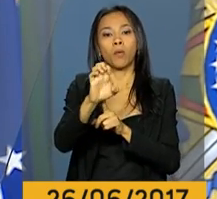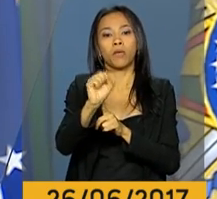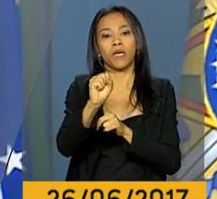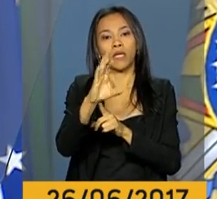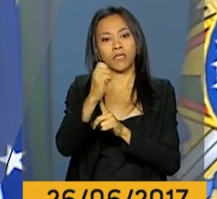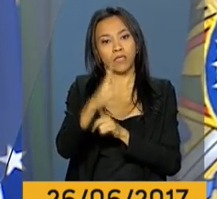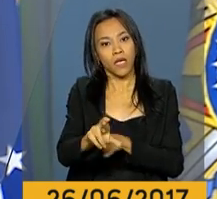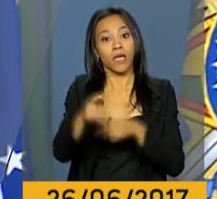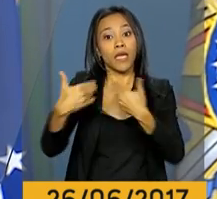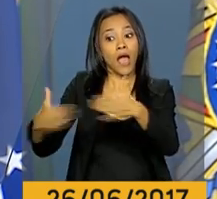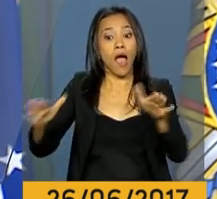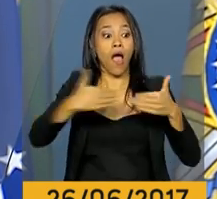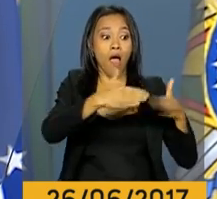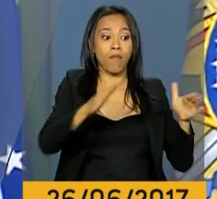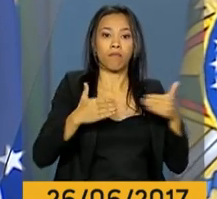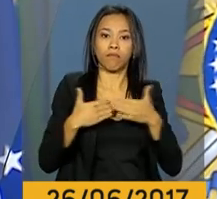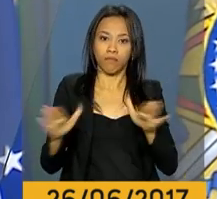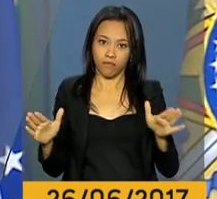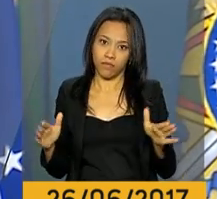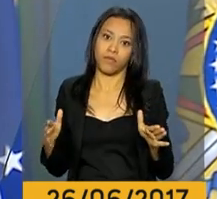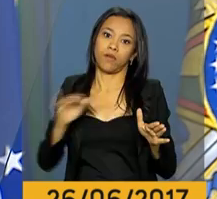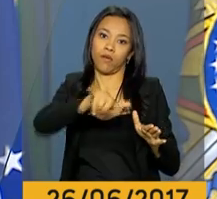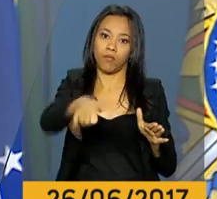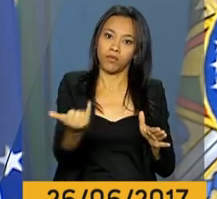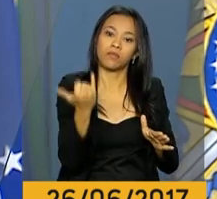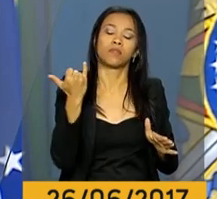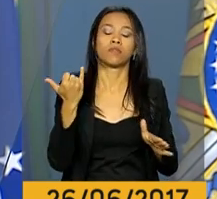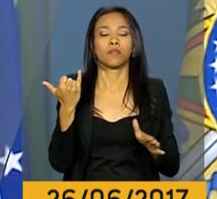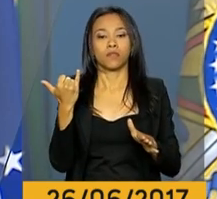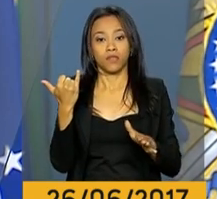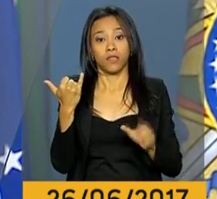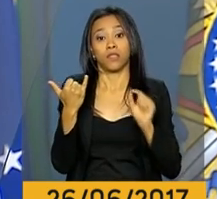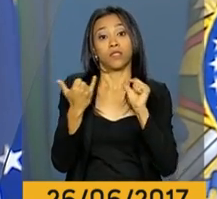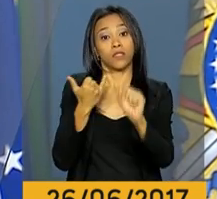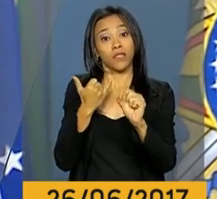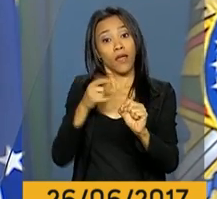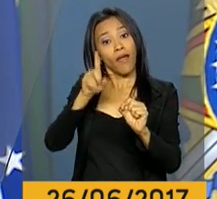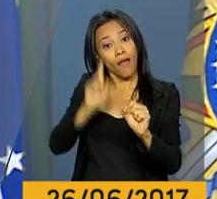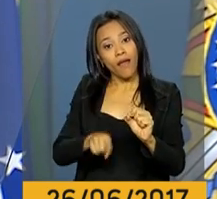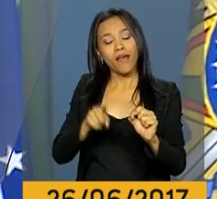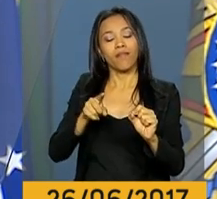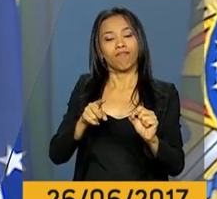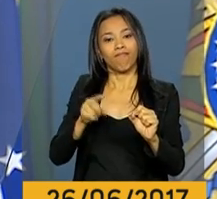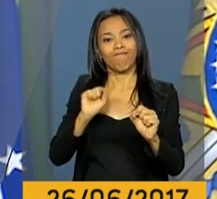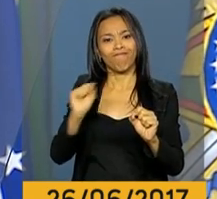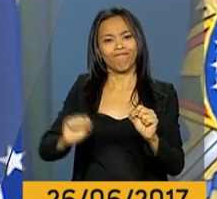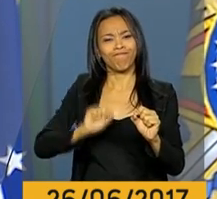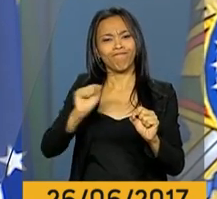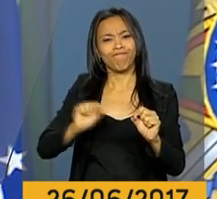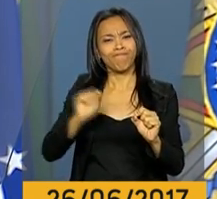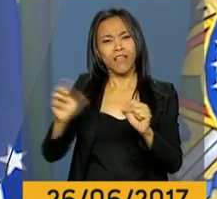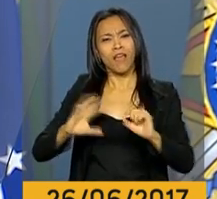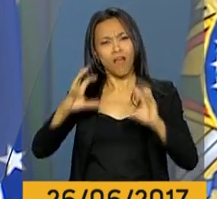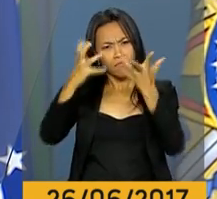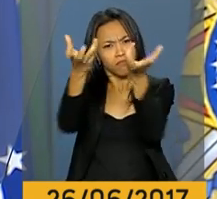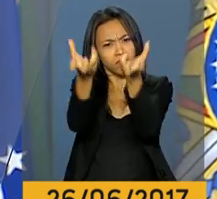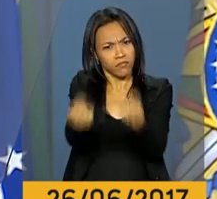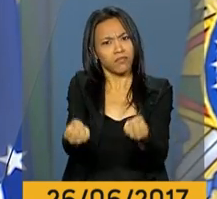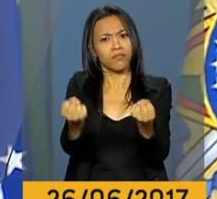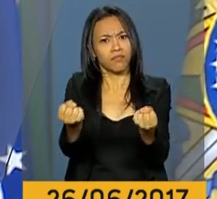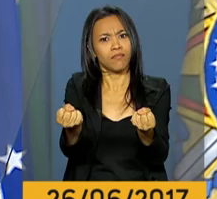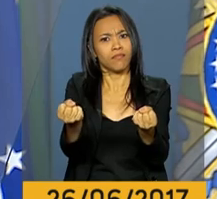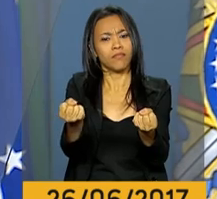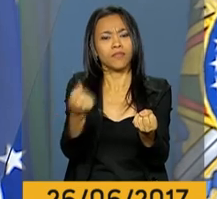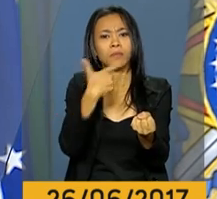agilizados torná-los mais eficientes mais competitivos é é saudado com uma com uma força extraordinária por